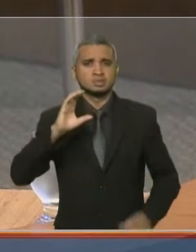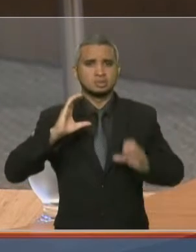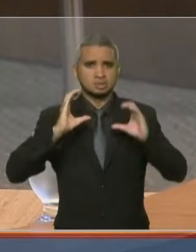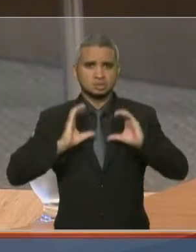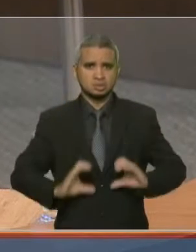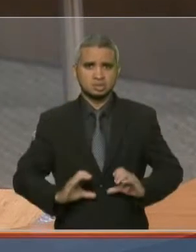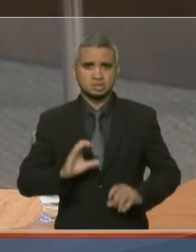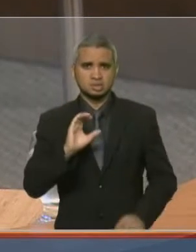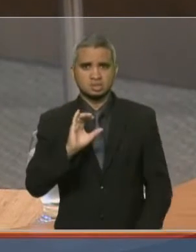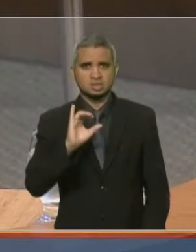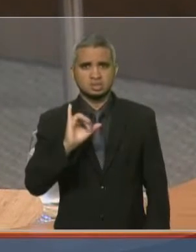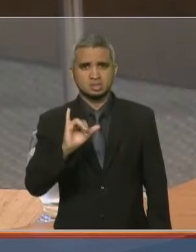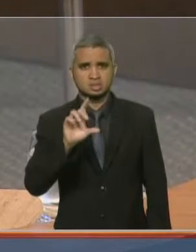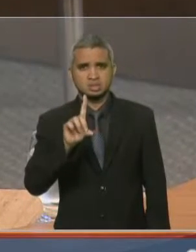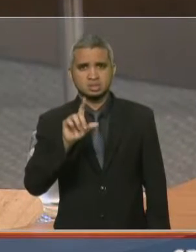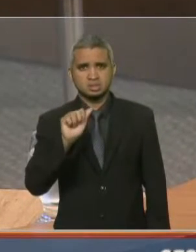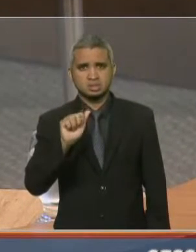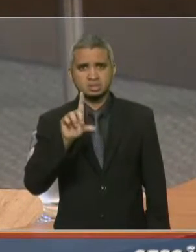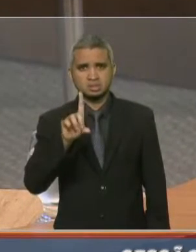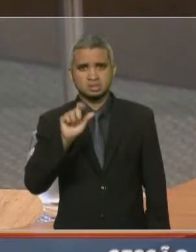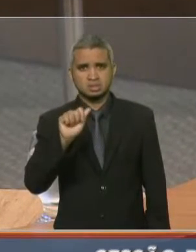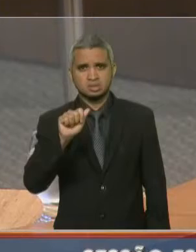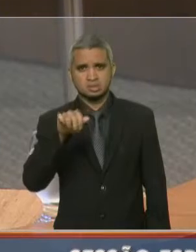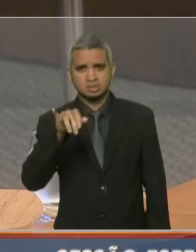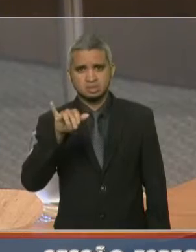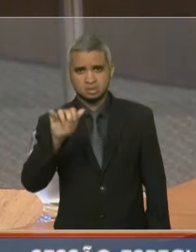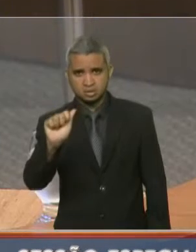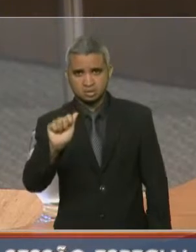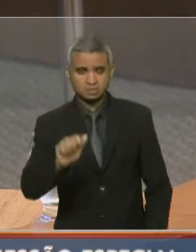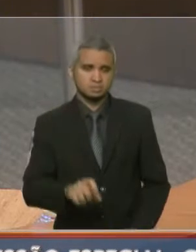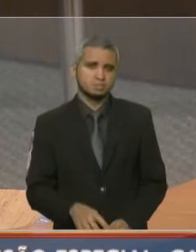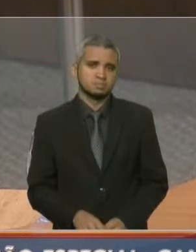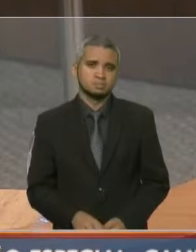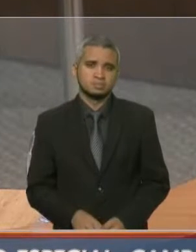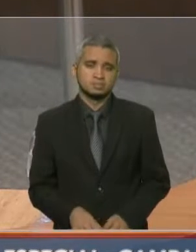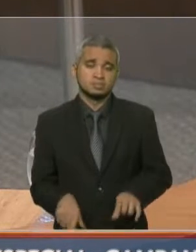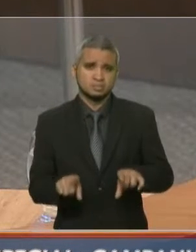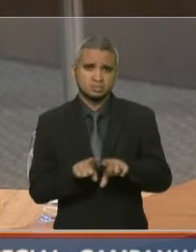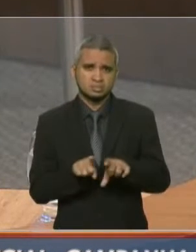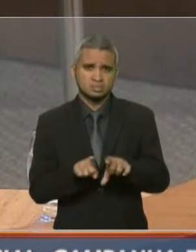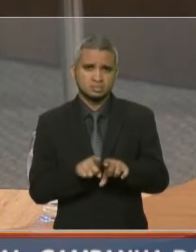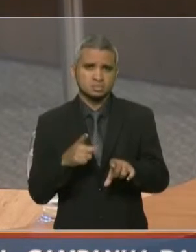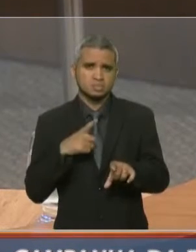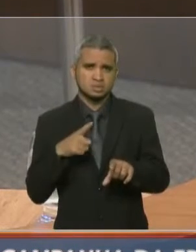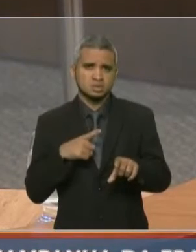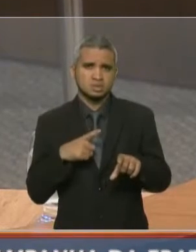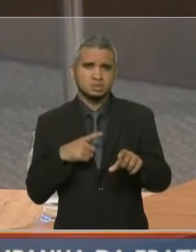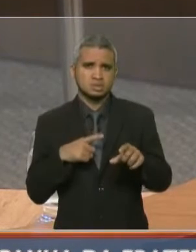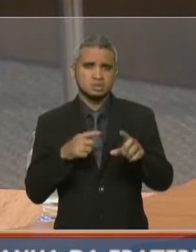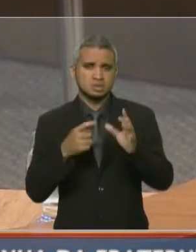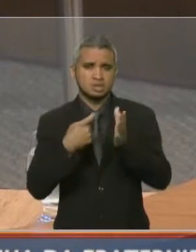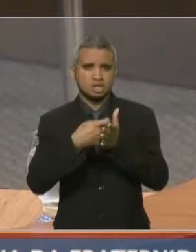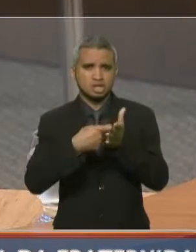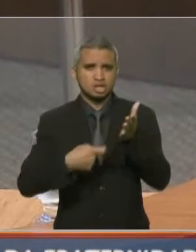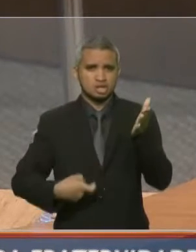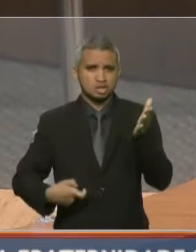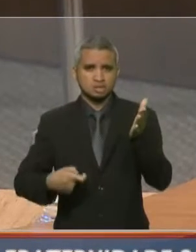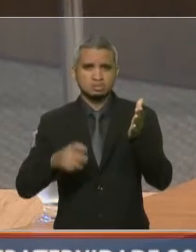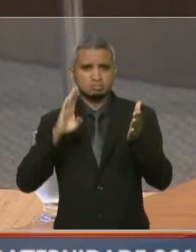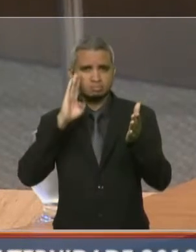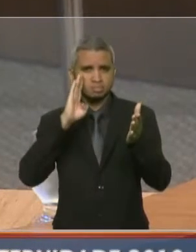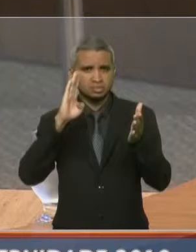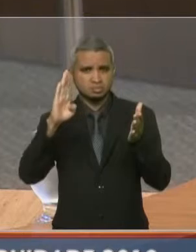deixa bem claro o texto base da campanha da fraternidade, que política pública não é somente ação de